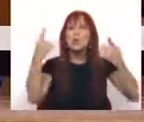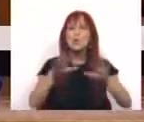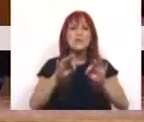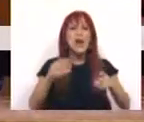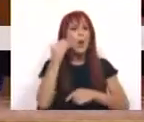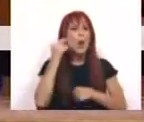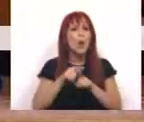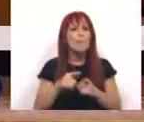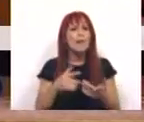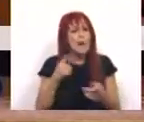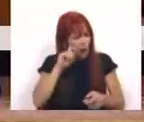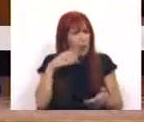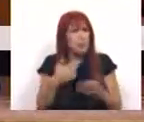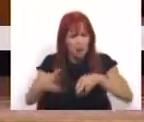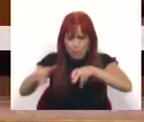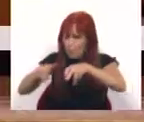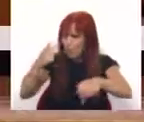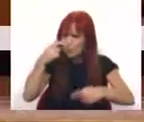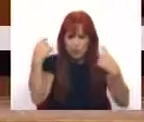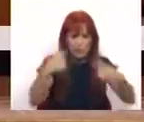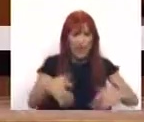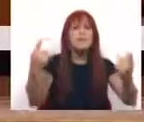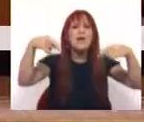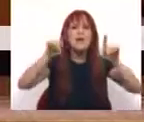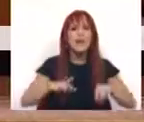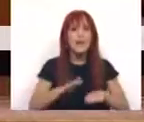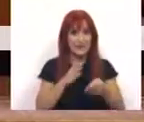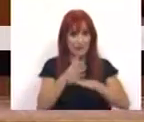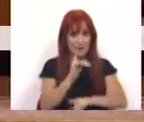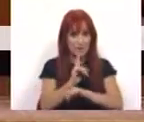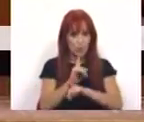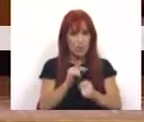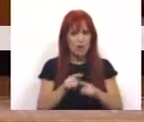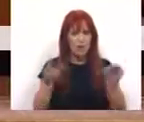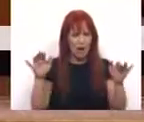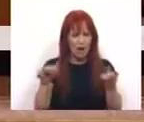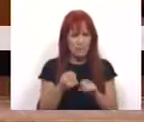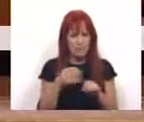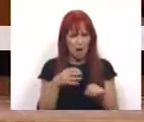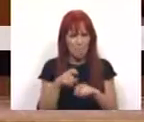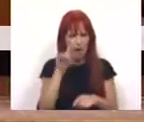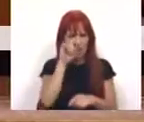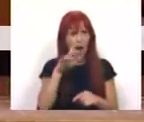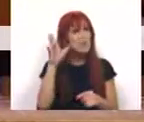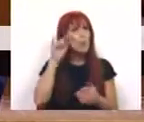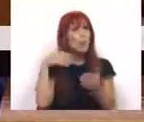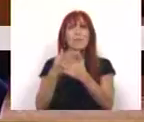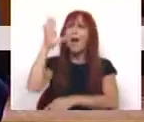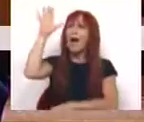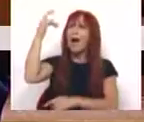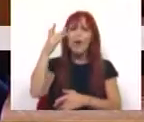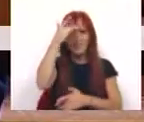como forma não só de garantir a mobilidade das pessoas, mas também, por essa via, de reduzir a emissão de gases com efeito de estufa